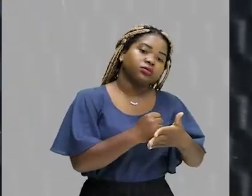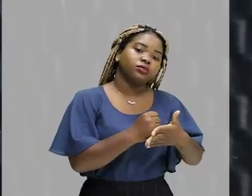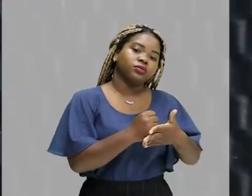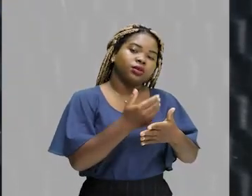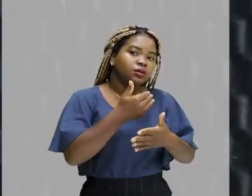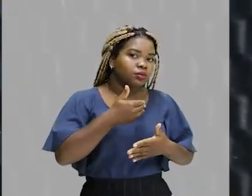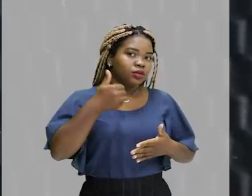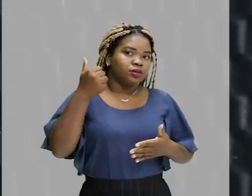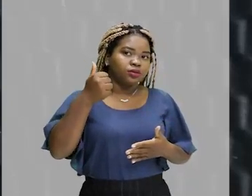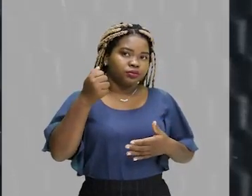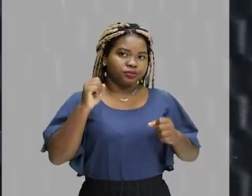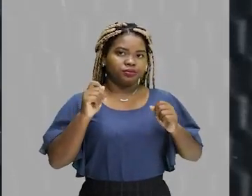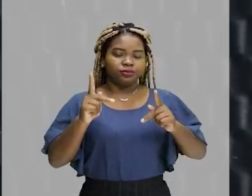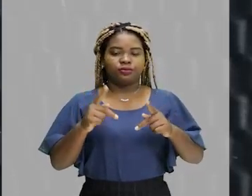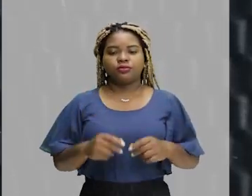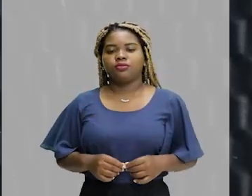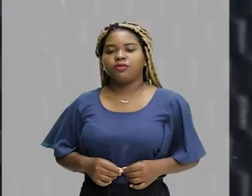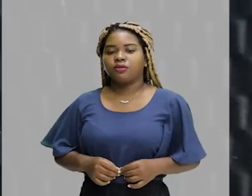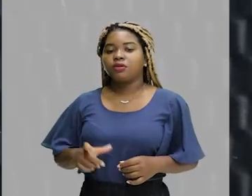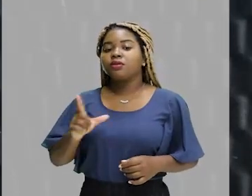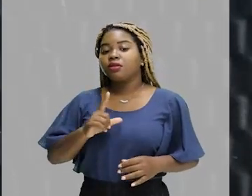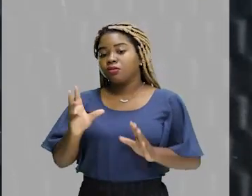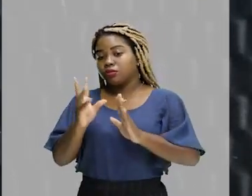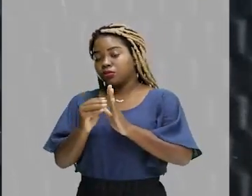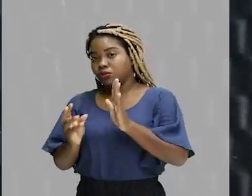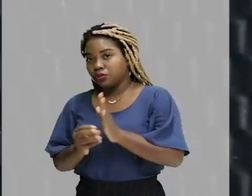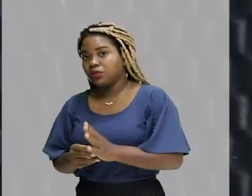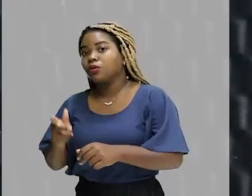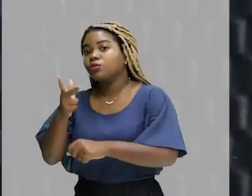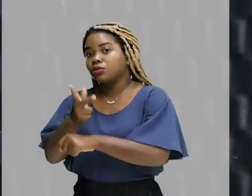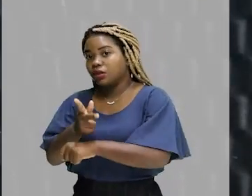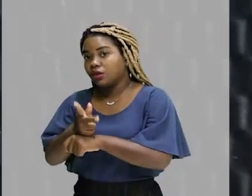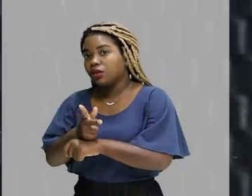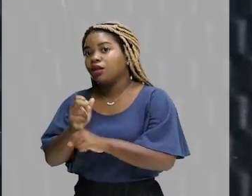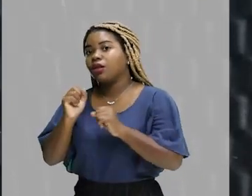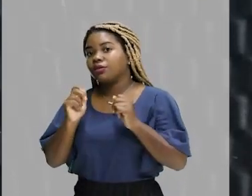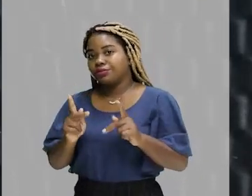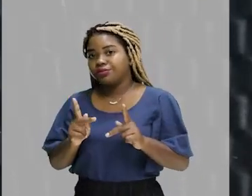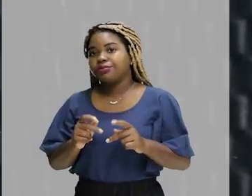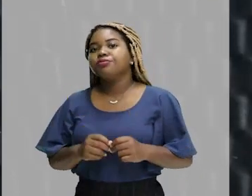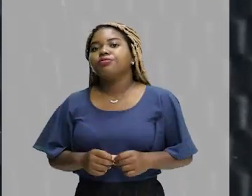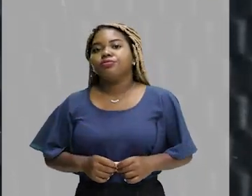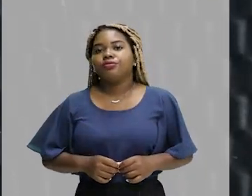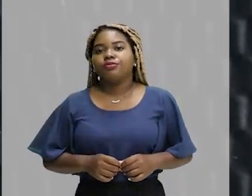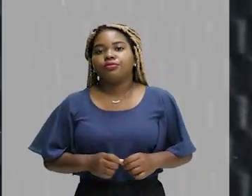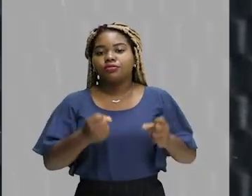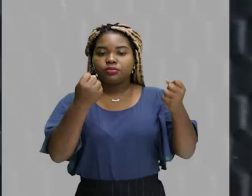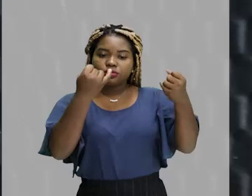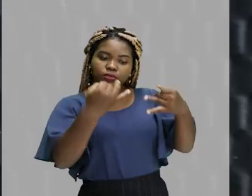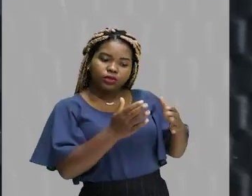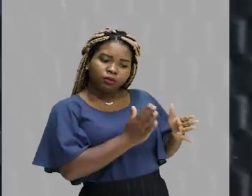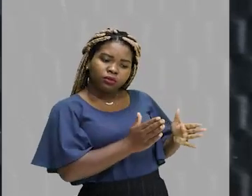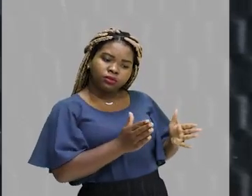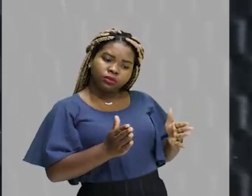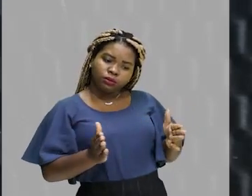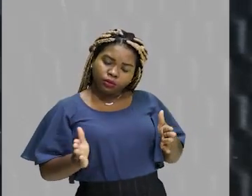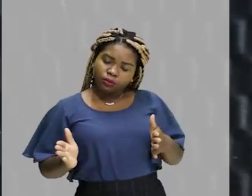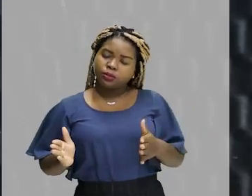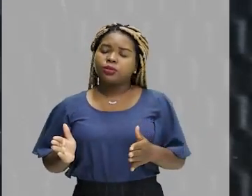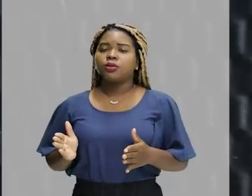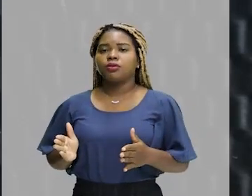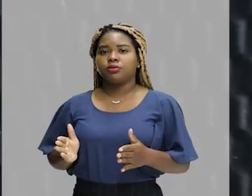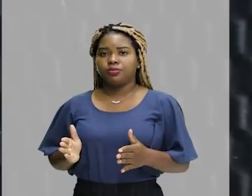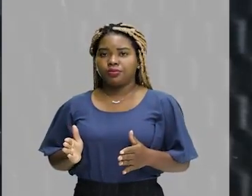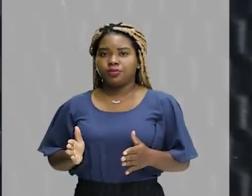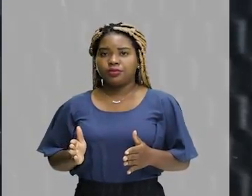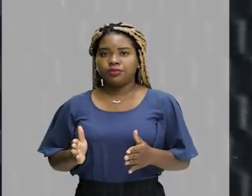facilitar. Veja, nós já temos um conteúdo sobre isso. Nós temos ali desenvolvido já vários elementos a partir